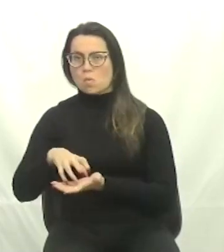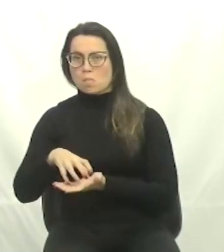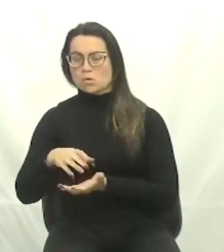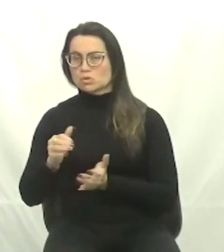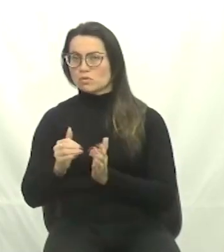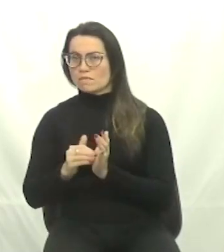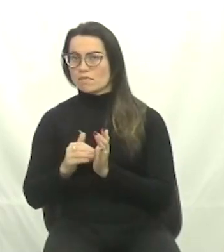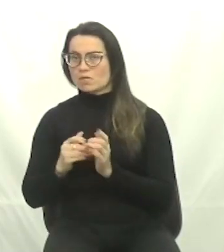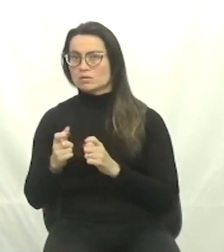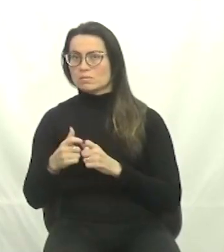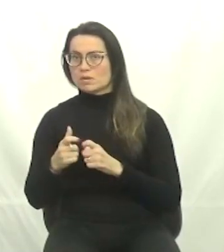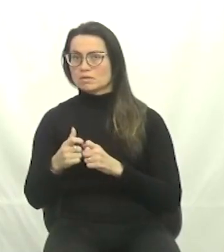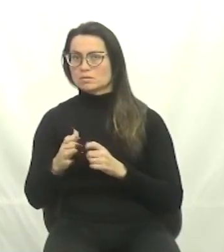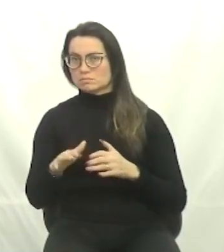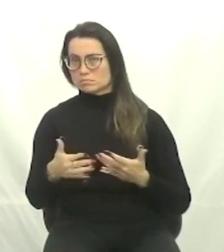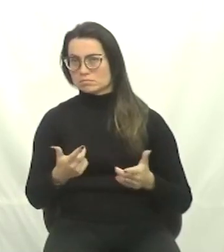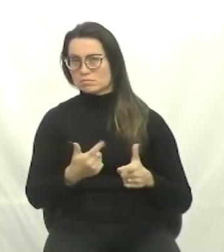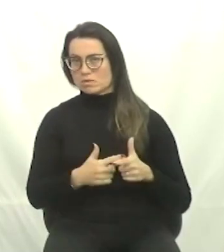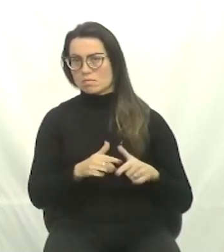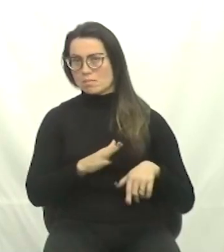falta de médico, aí olha a situação.